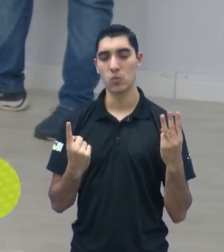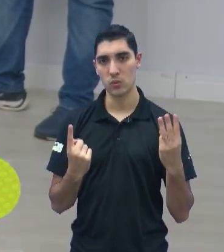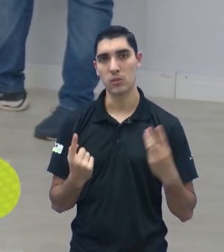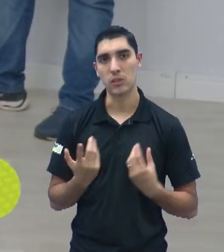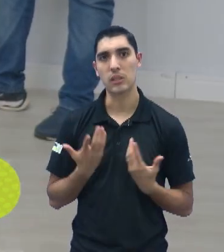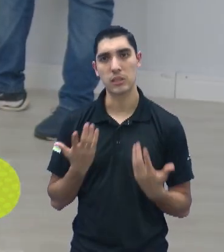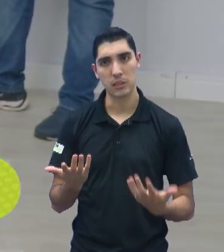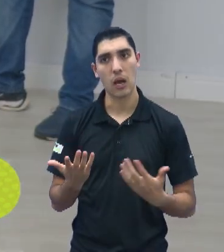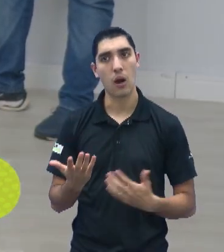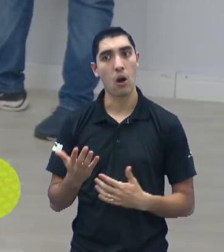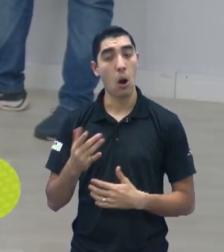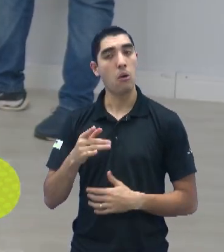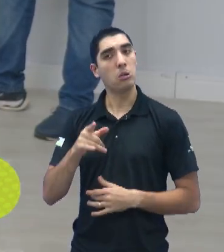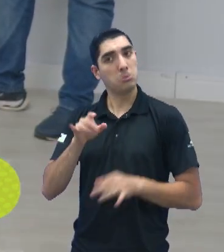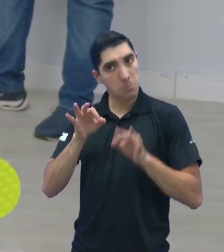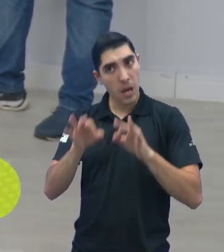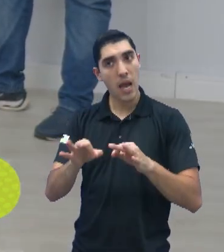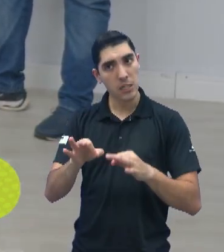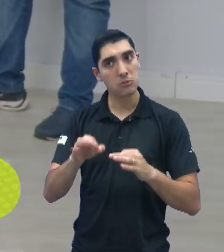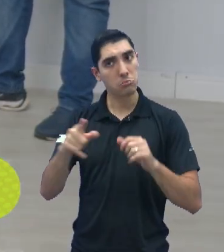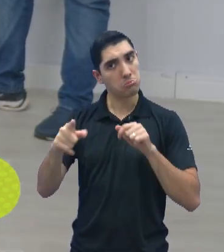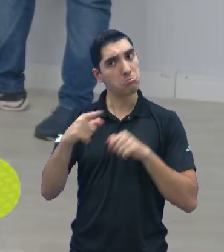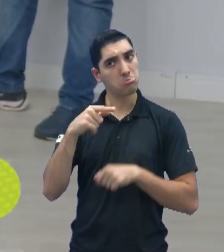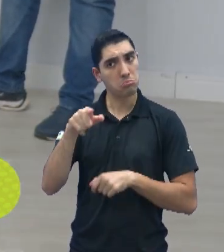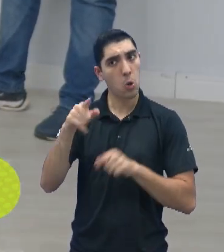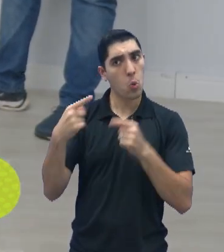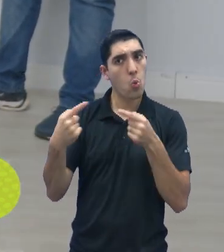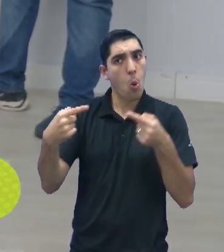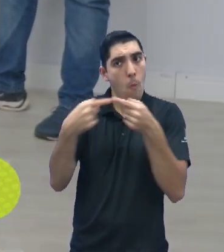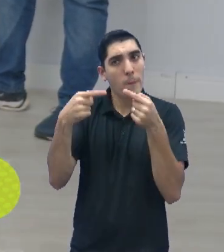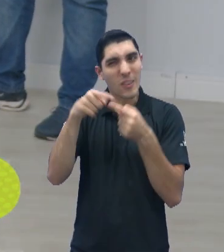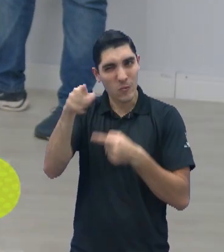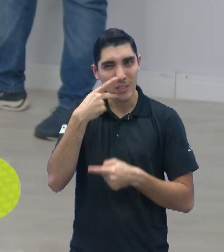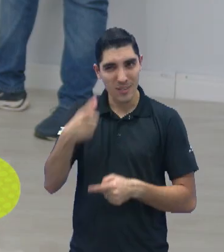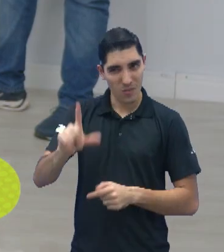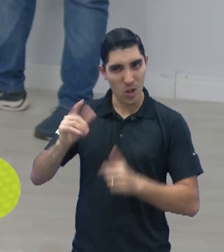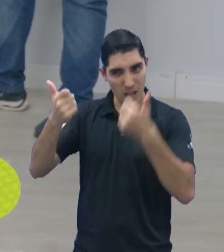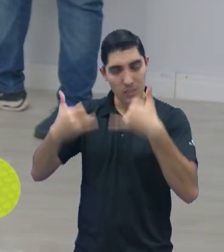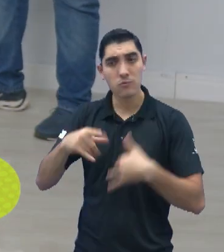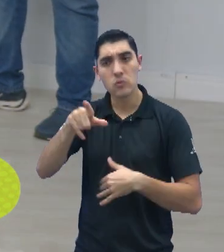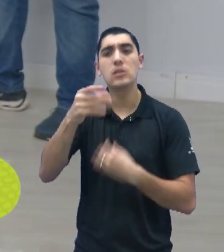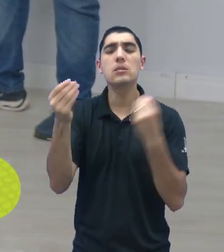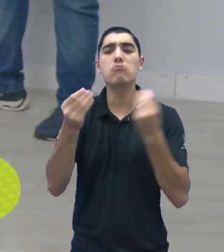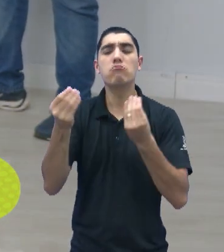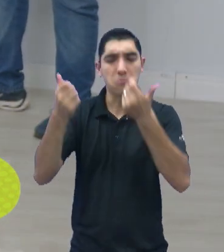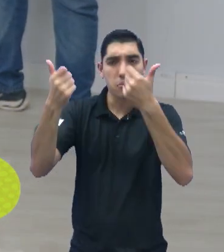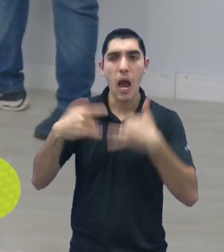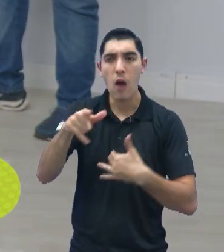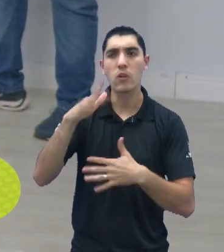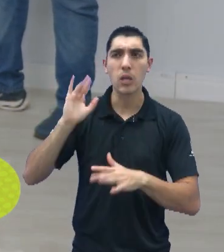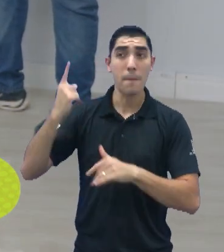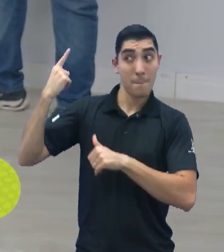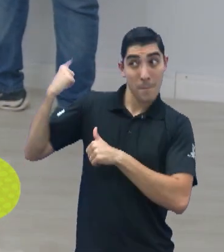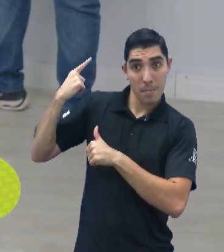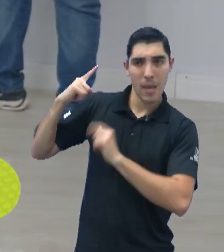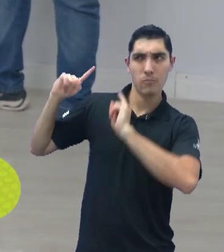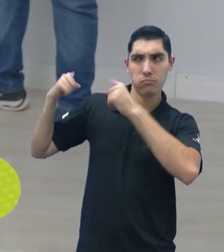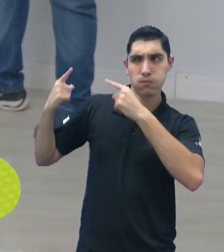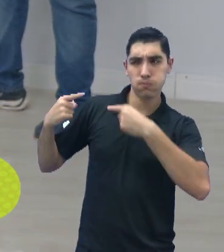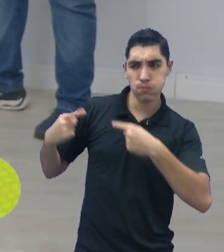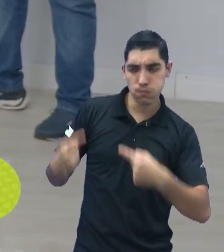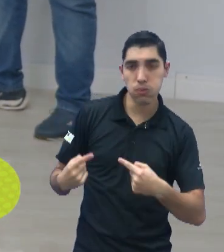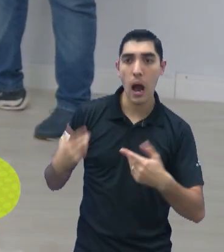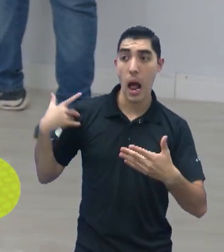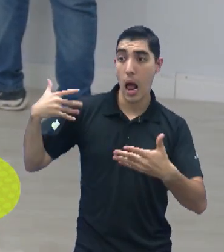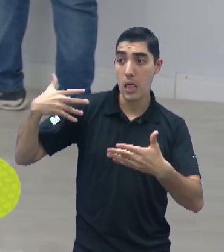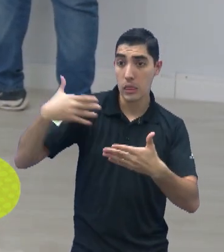Então mostrando que corrobora com aquilo que você falou. Faz um apanhado geral da campanha que vocês fizeram desde a primeira rodada, da primeira fase, até essa